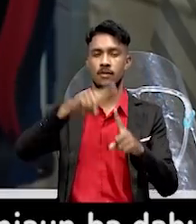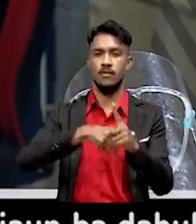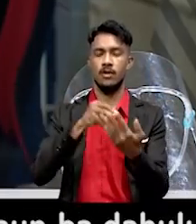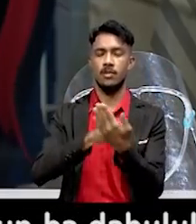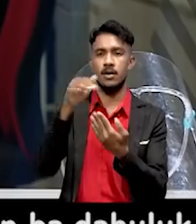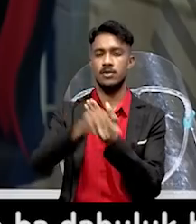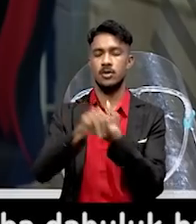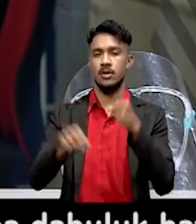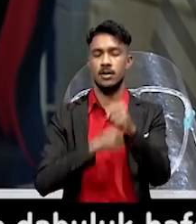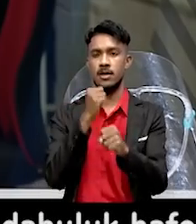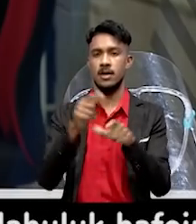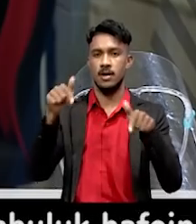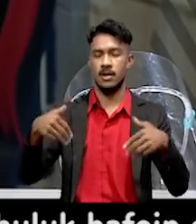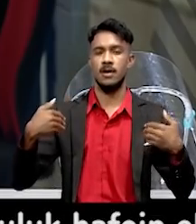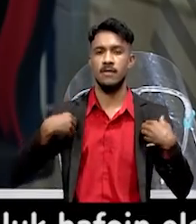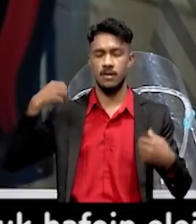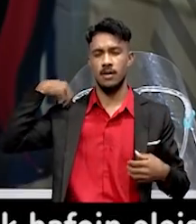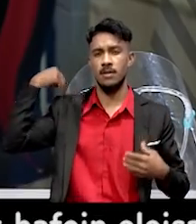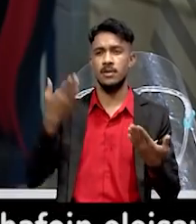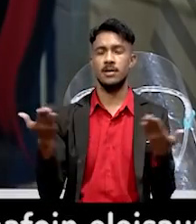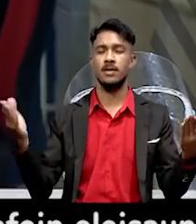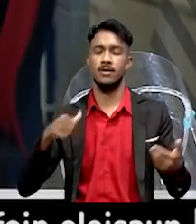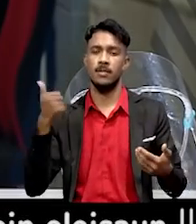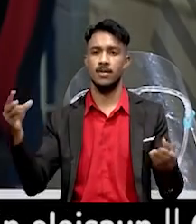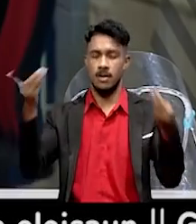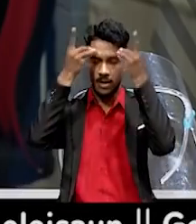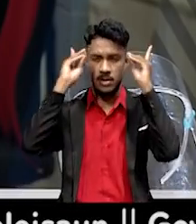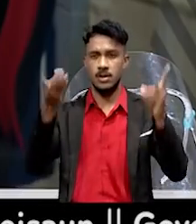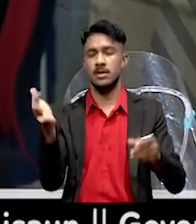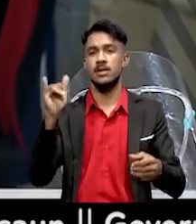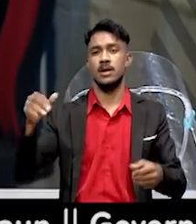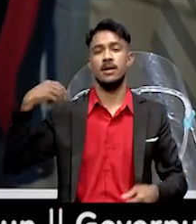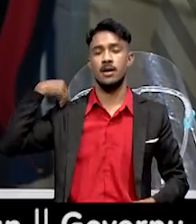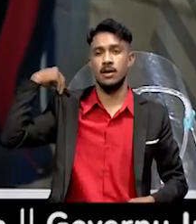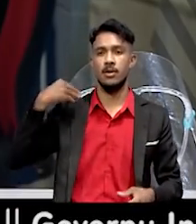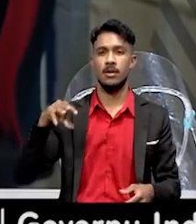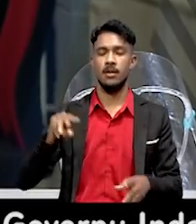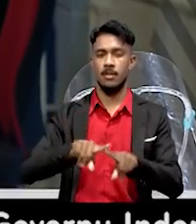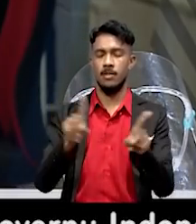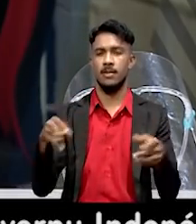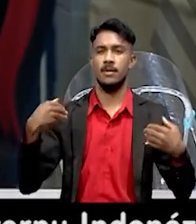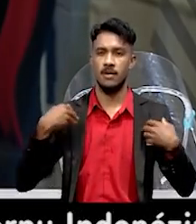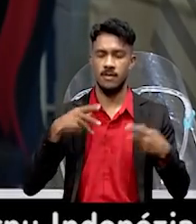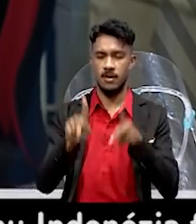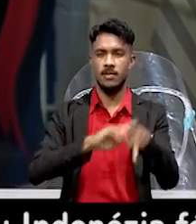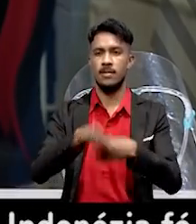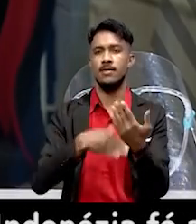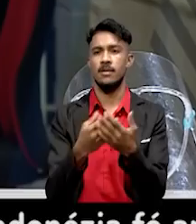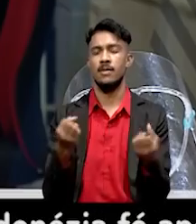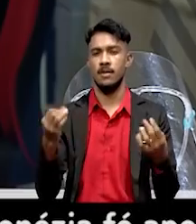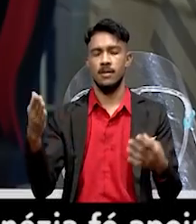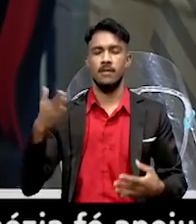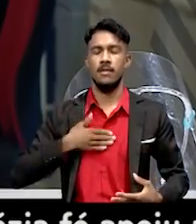ne. Ia ona kandidato balung nebe declara ona sirania kandidatura. Maibe ia sociedade nia let musu opinião